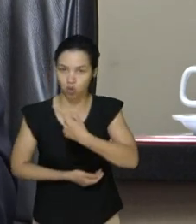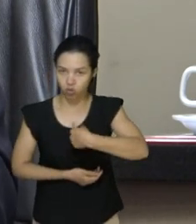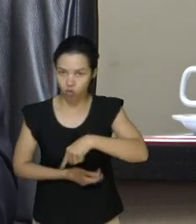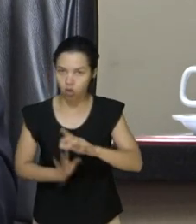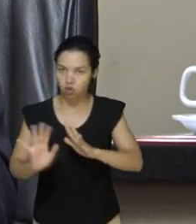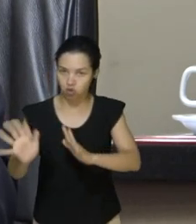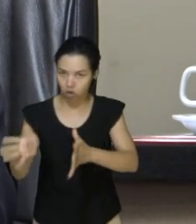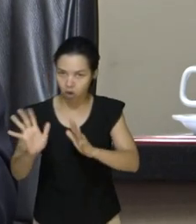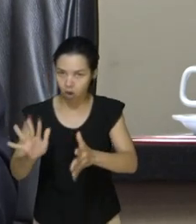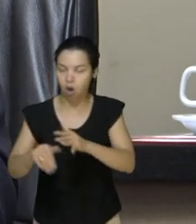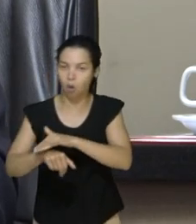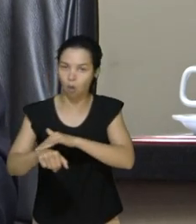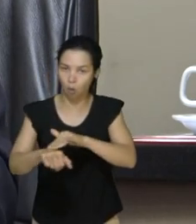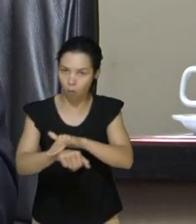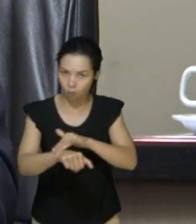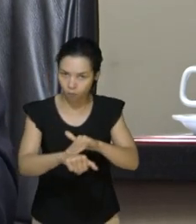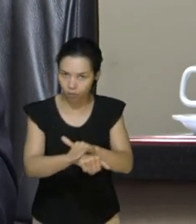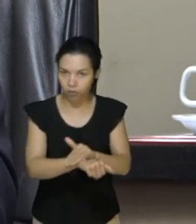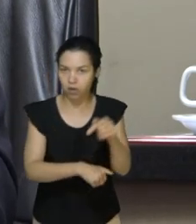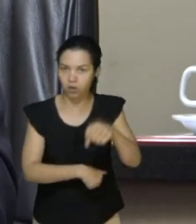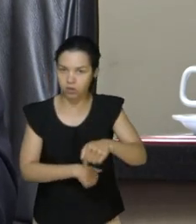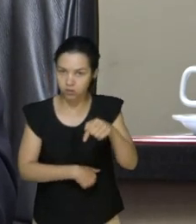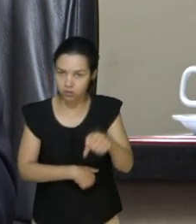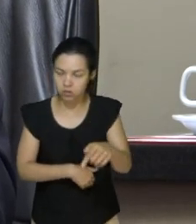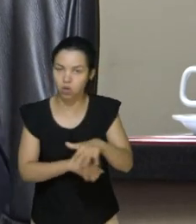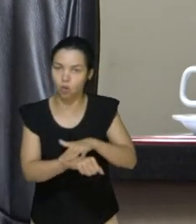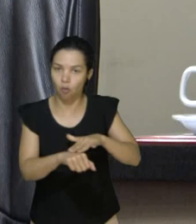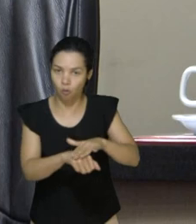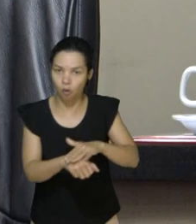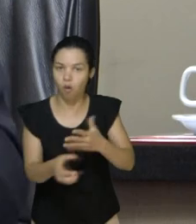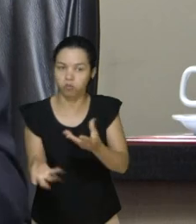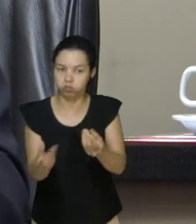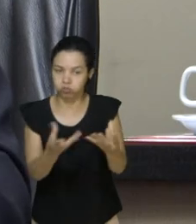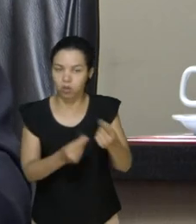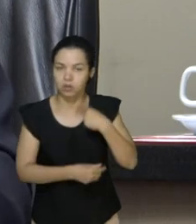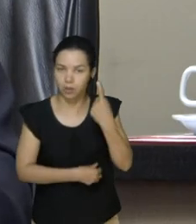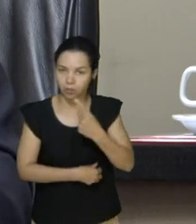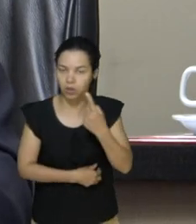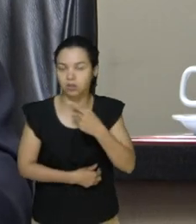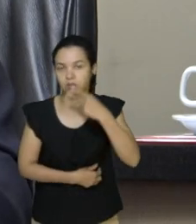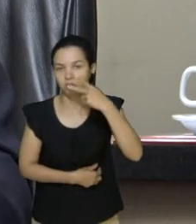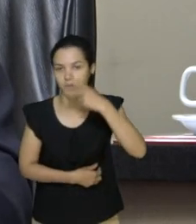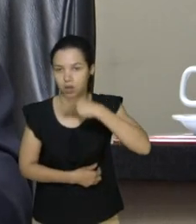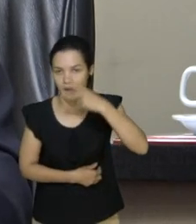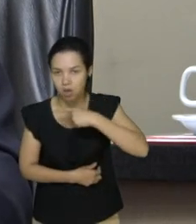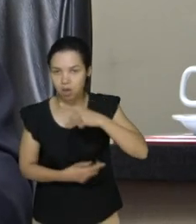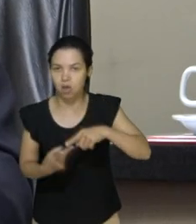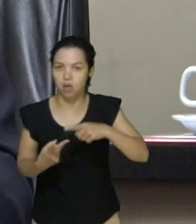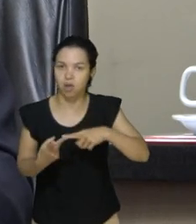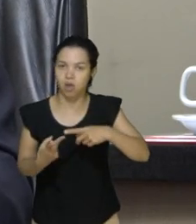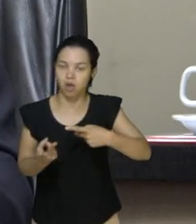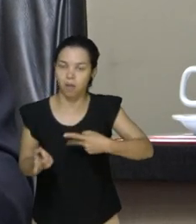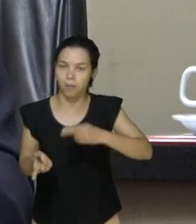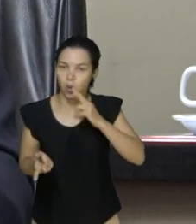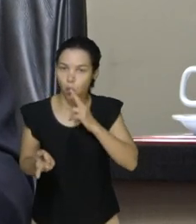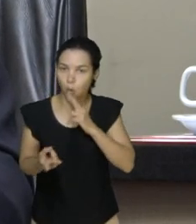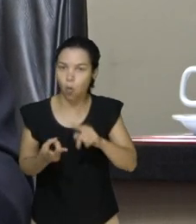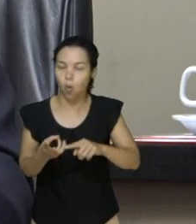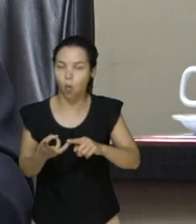conversas aqui, conversei muito com os nossos colegas deputados, deputado Kennedy, deputado Mioto, deputado Sérgio